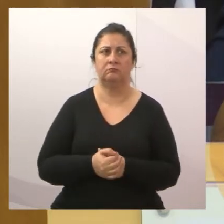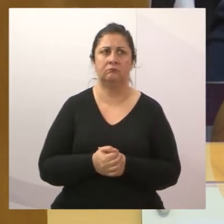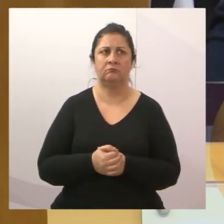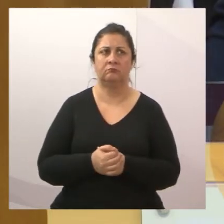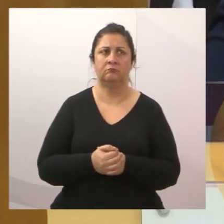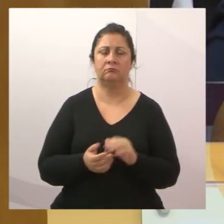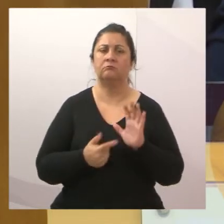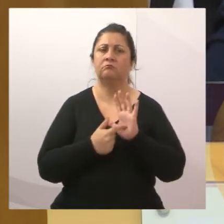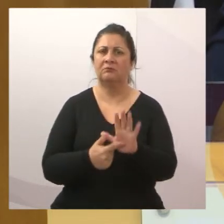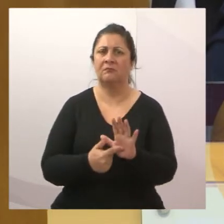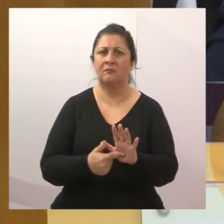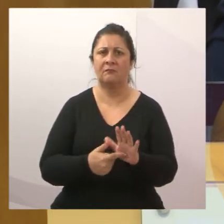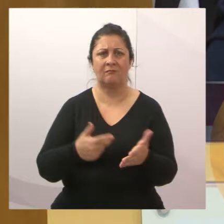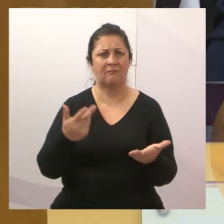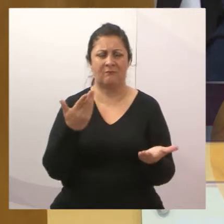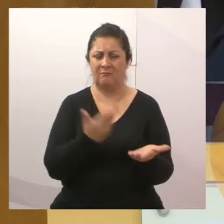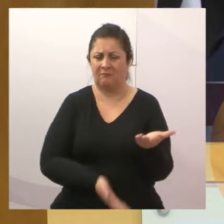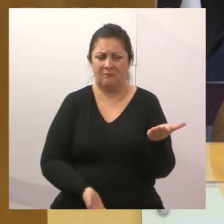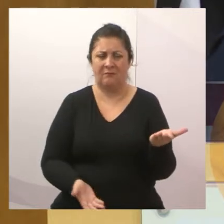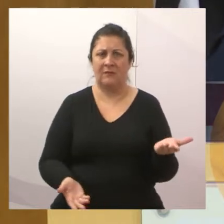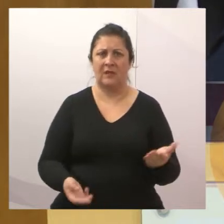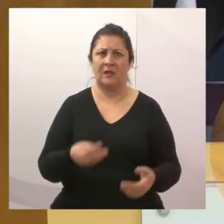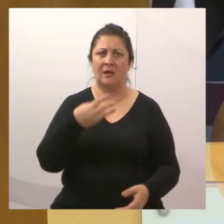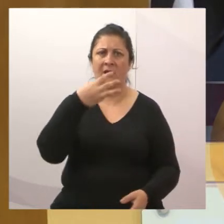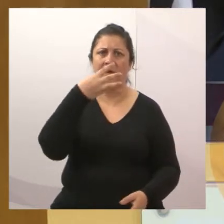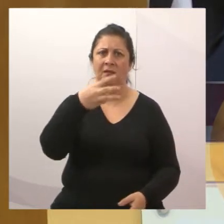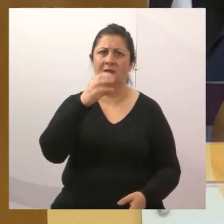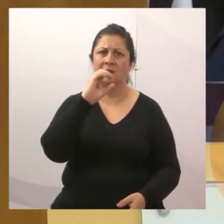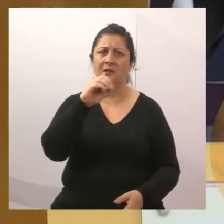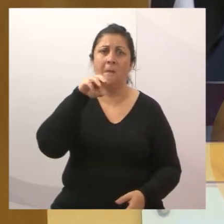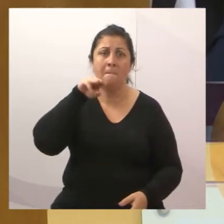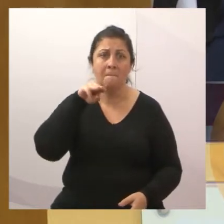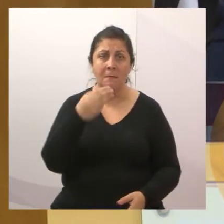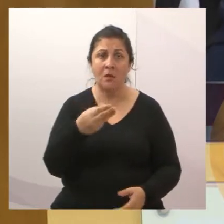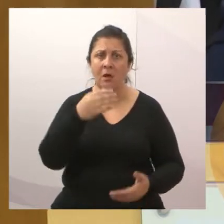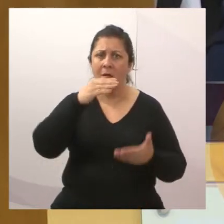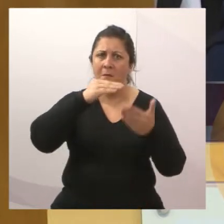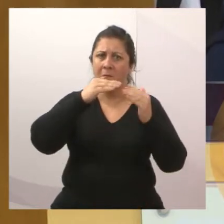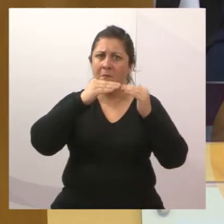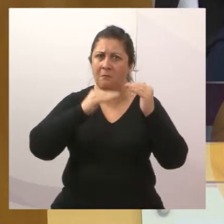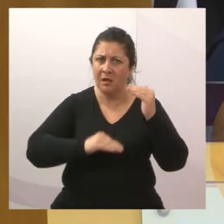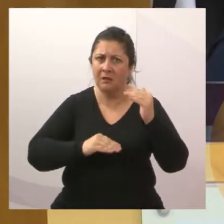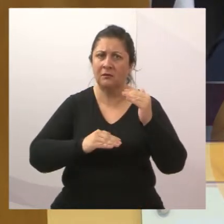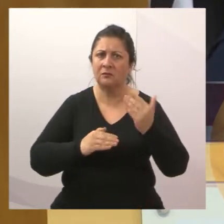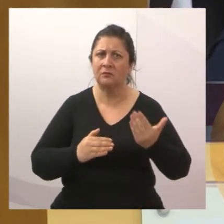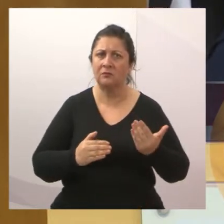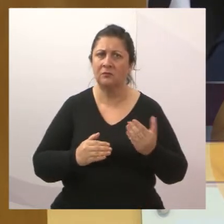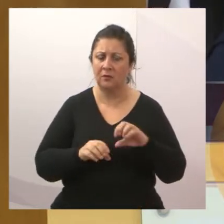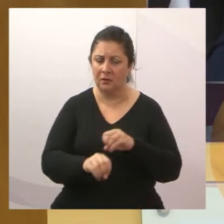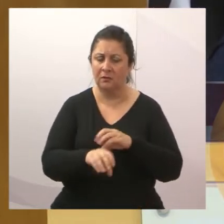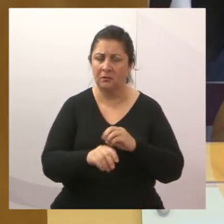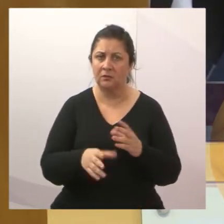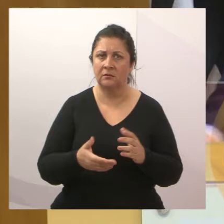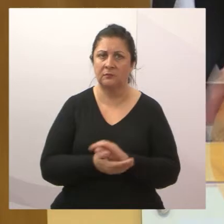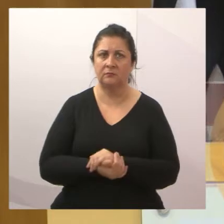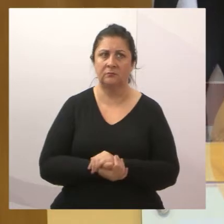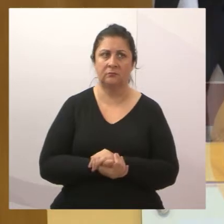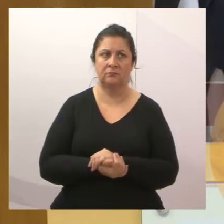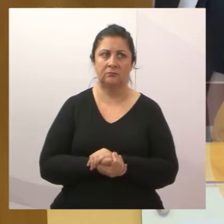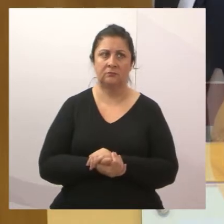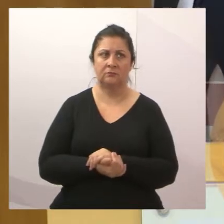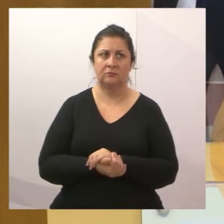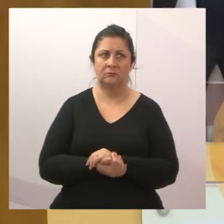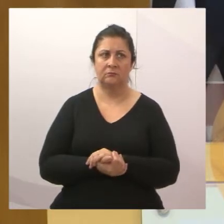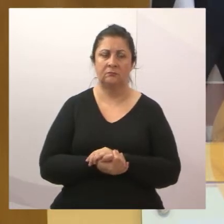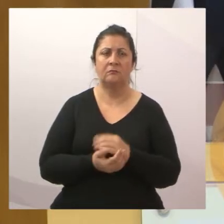aqui injustificadamente 30 milhões de reais a menos na área da educação.